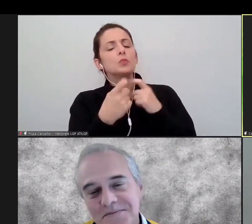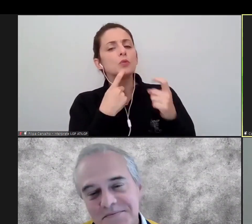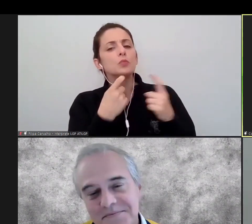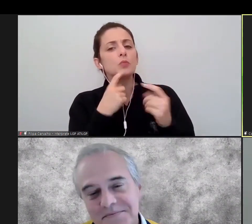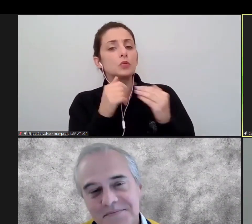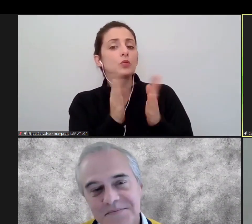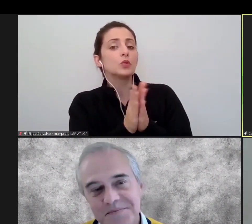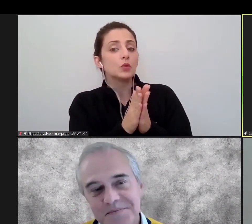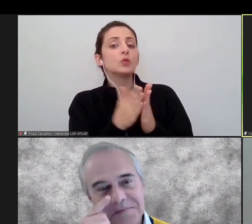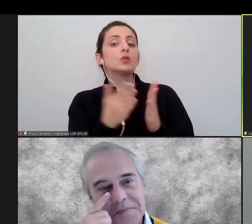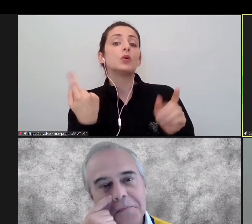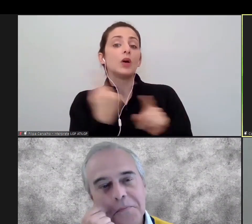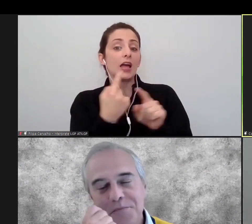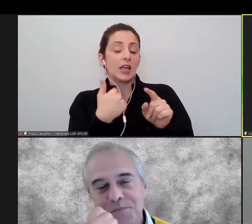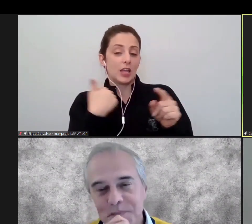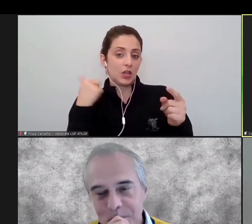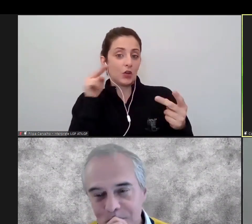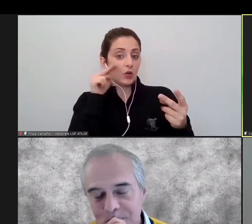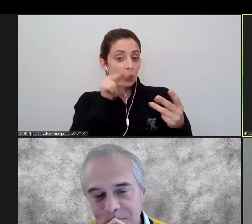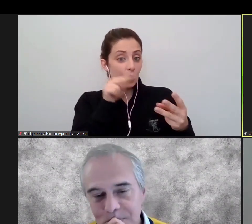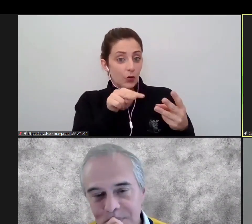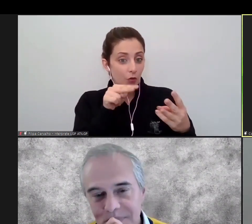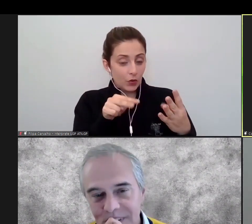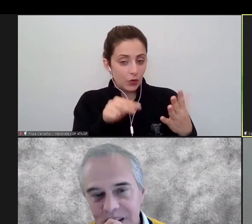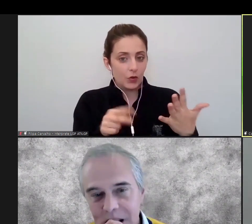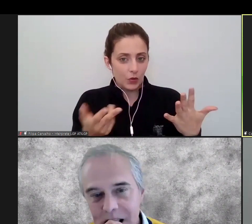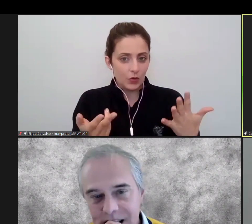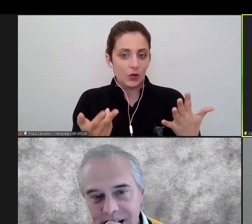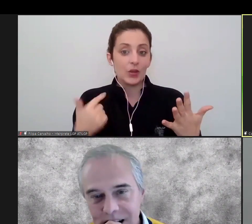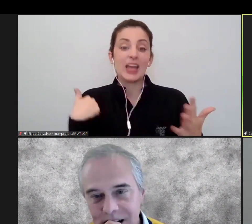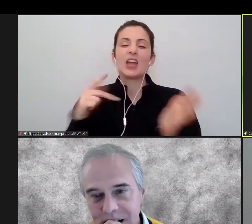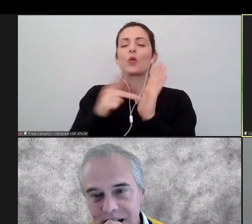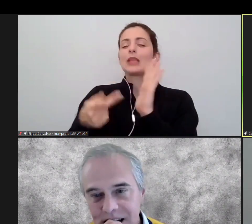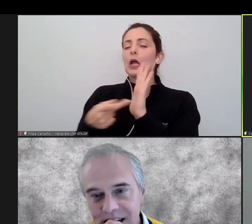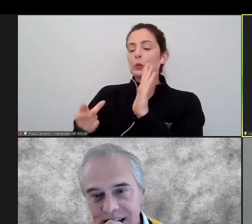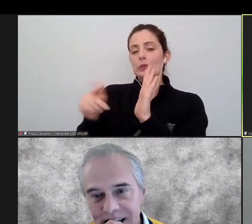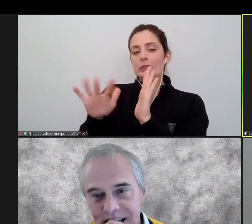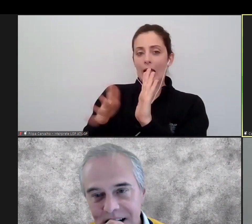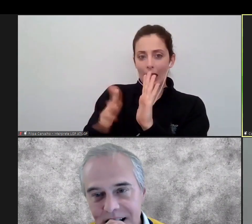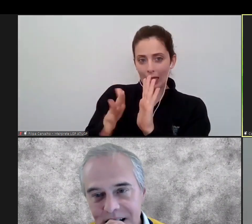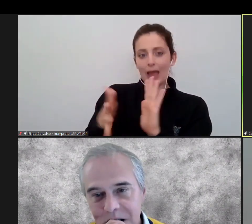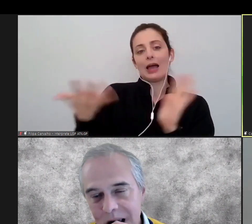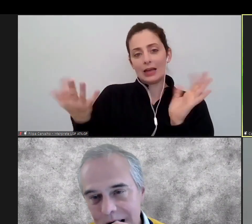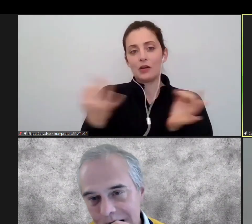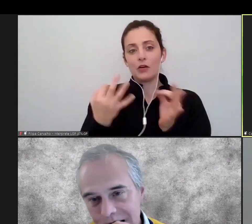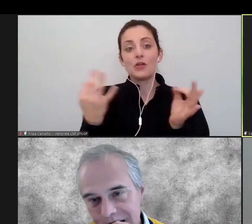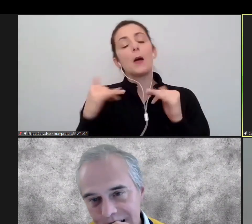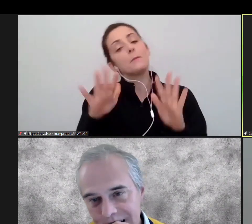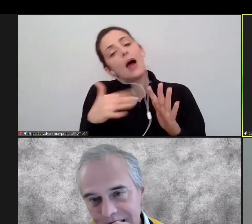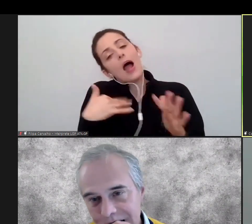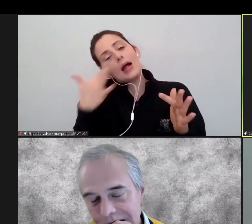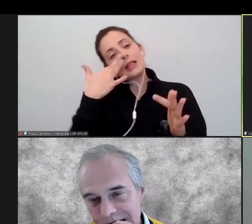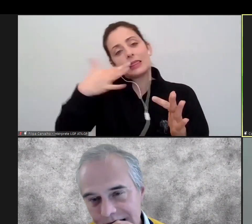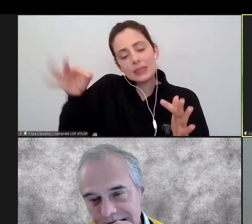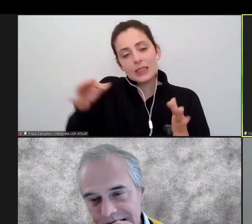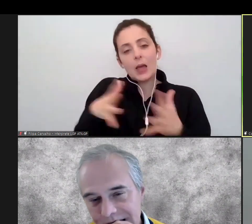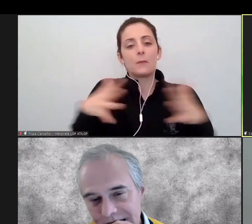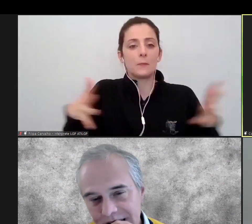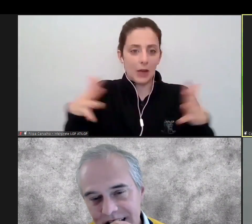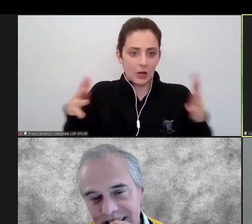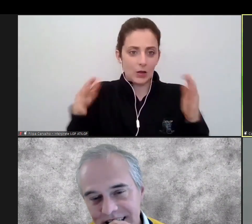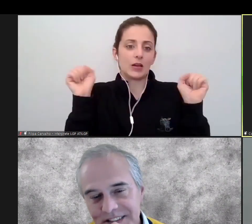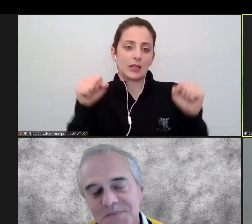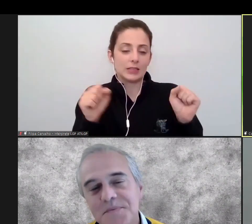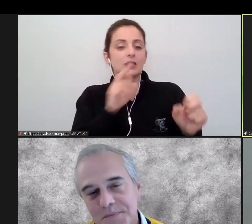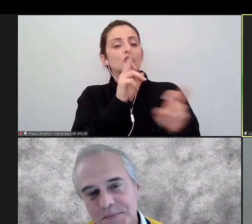menos aquelas a que eu tive acesso. A minha relação com as tecnologias não é a melhor, de facto, mas tentei, na medida do possível, penso que respondemos